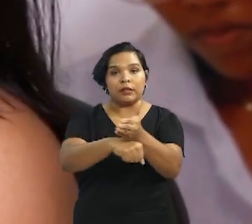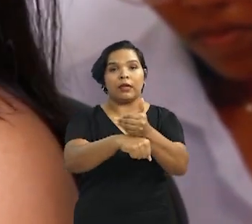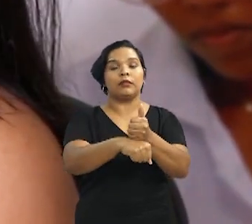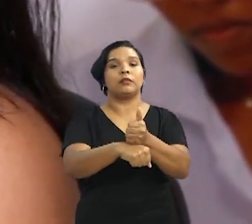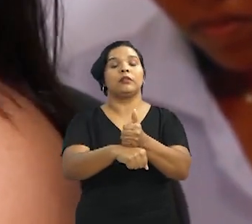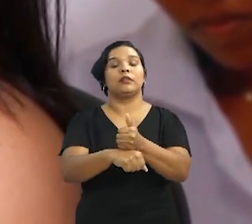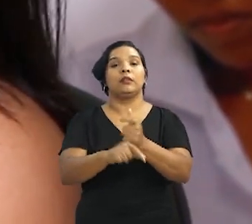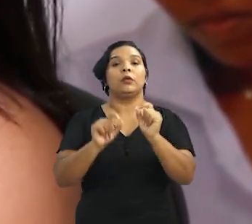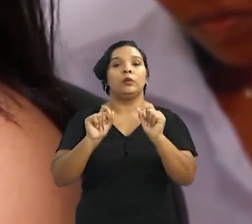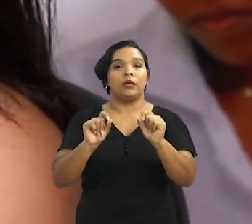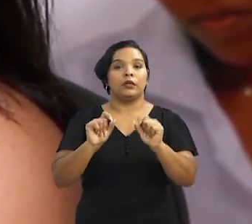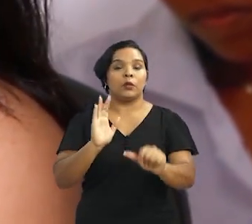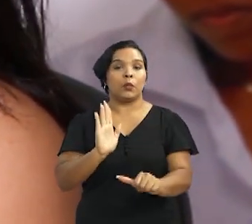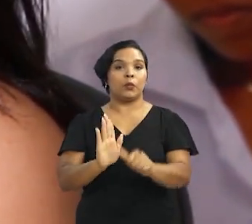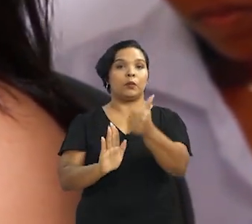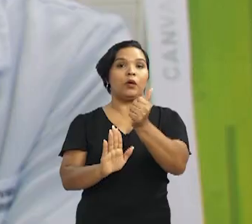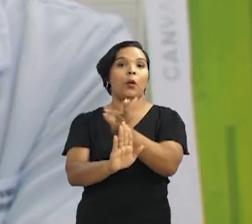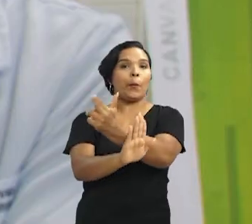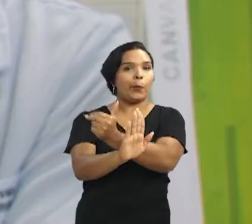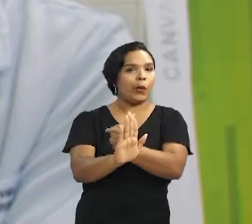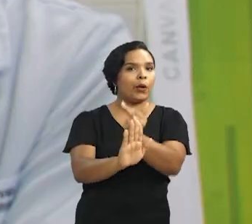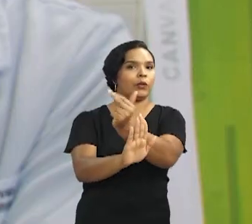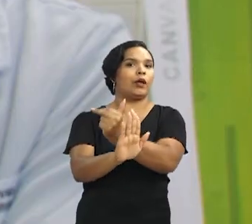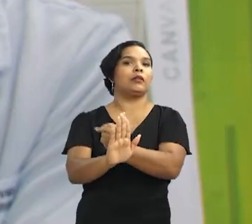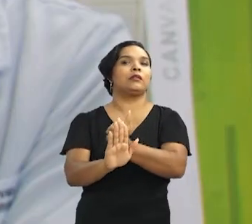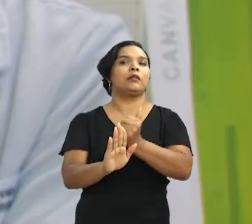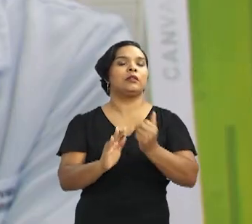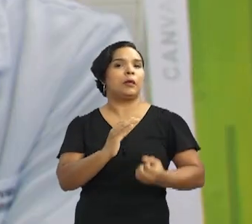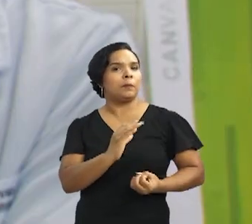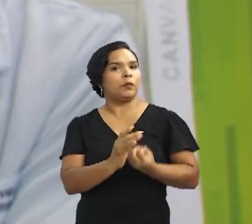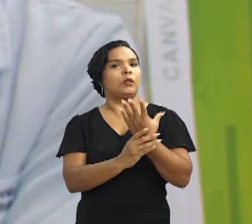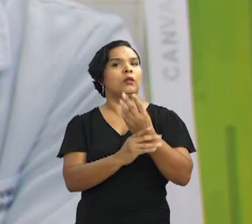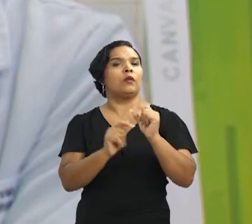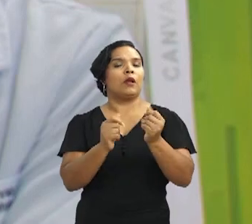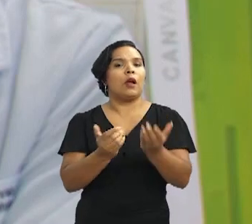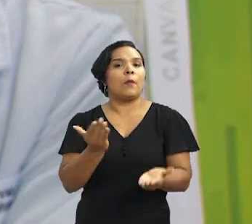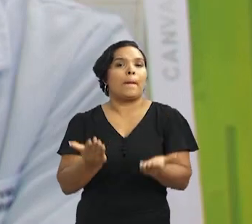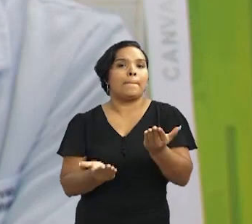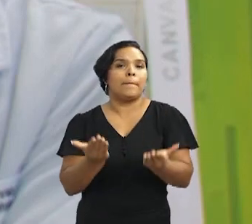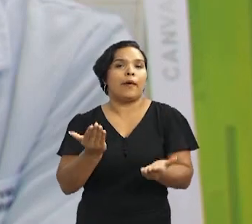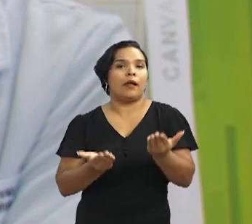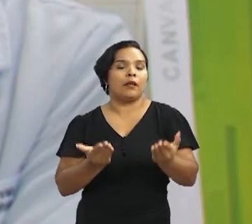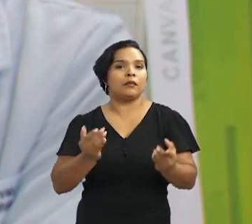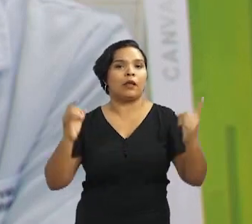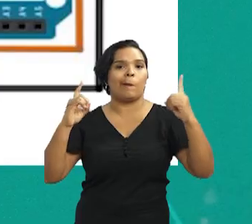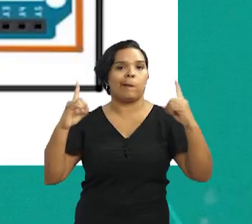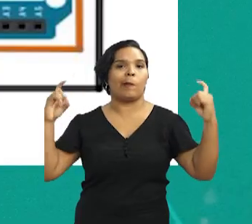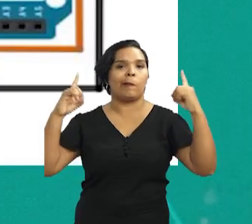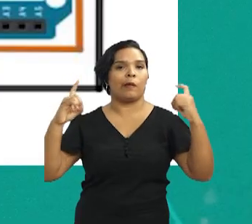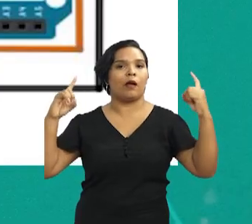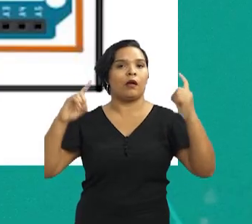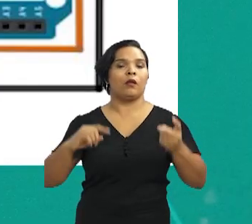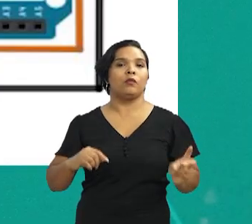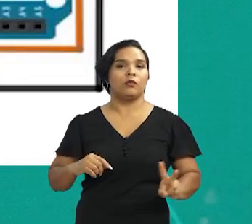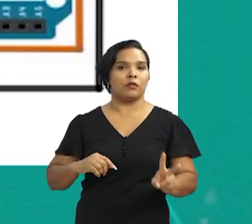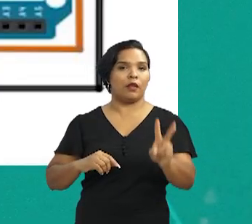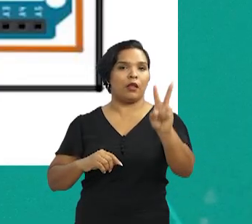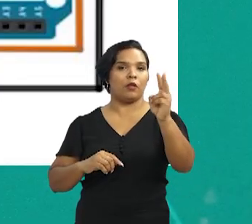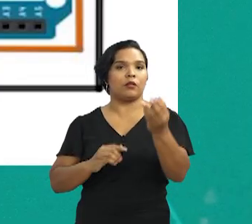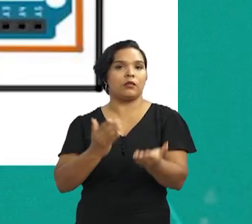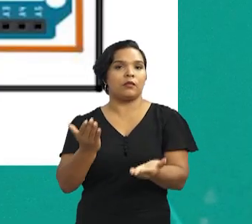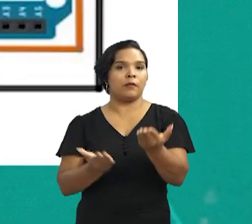voltadas à acessibilidade. No caso, o primeiro protótipo que a gente desenvolveu foi uma balança